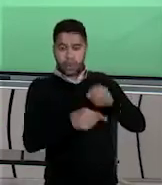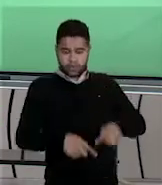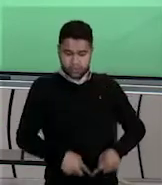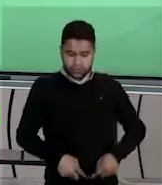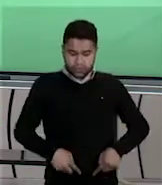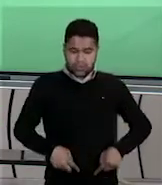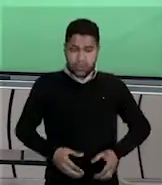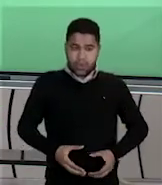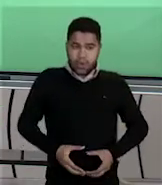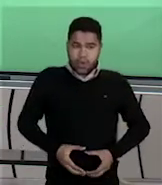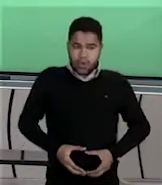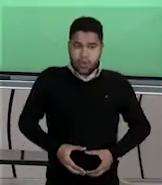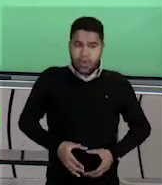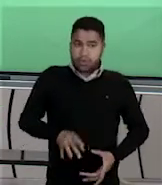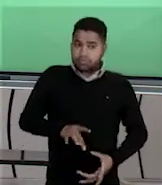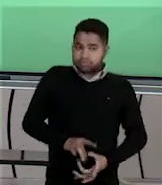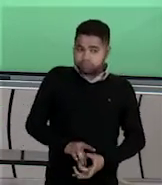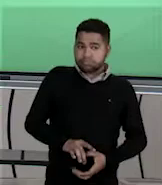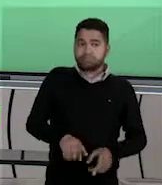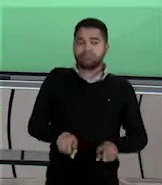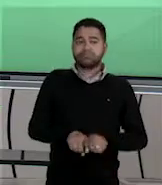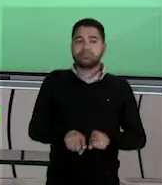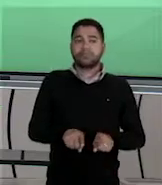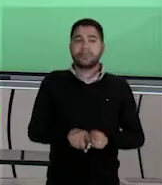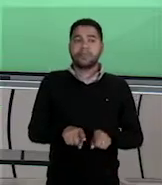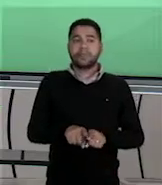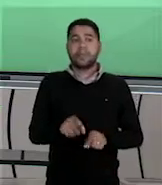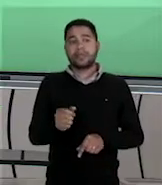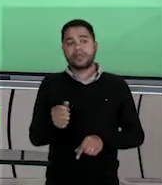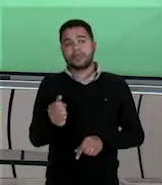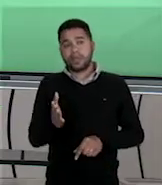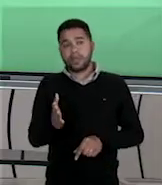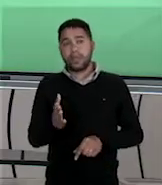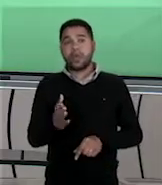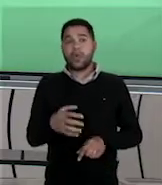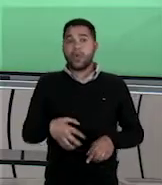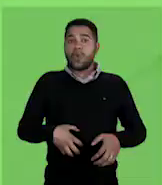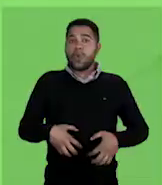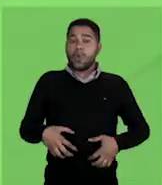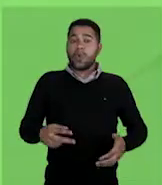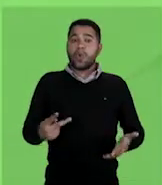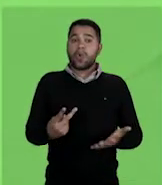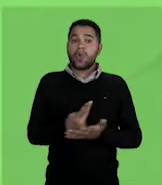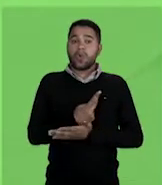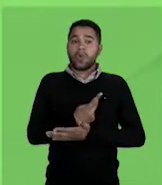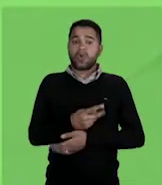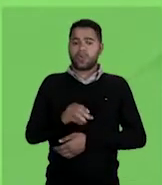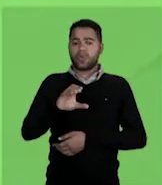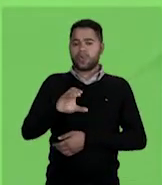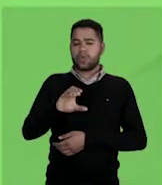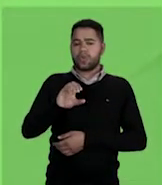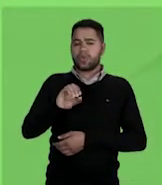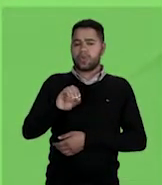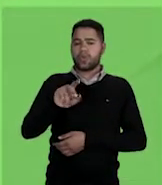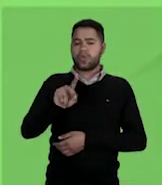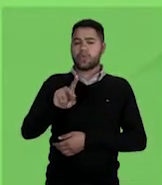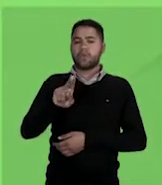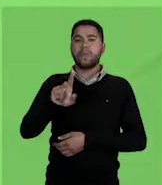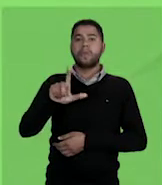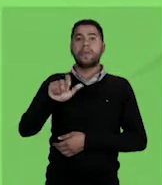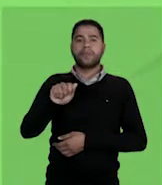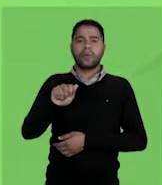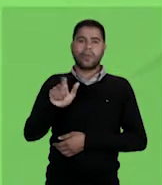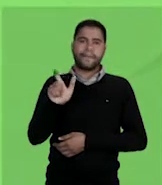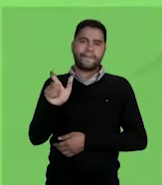útero, também é um meio externo. Ele é um órgão onde ocorre a cópula. Cópula, gente, é uma